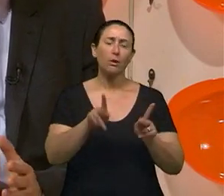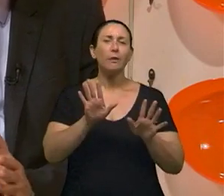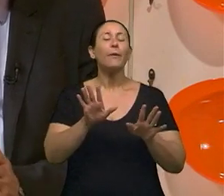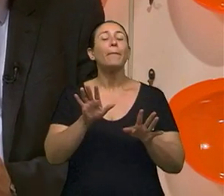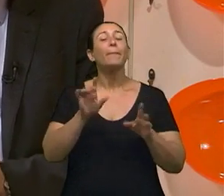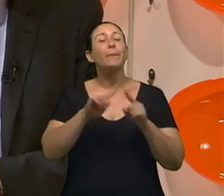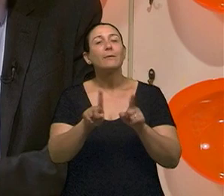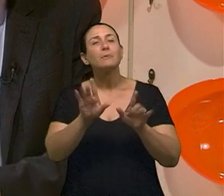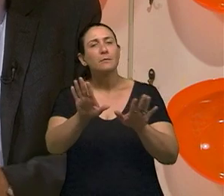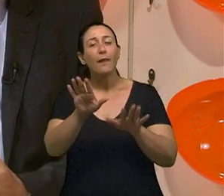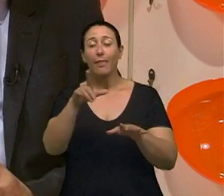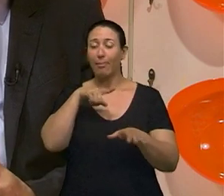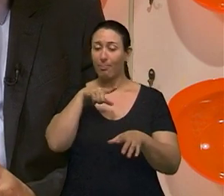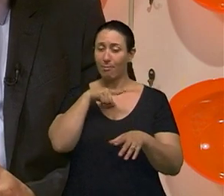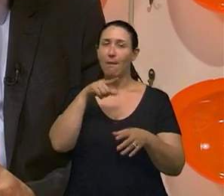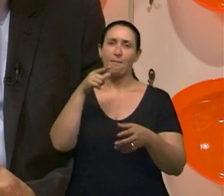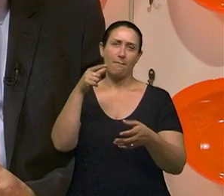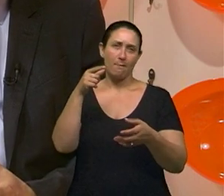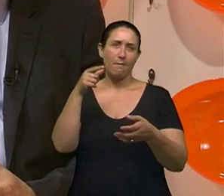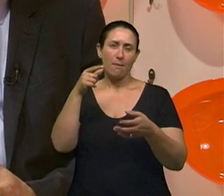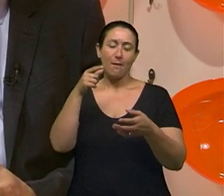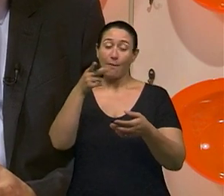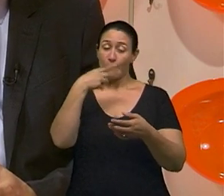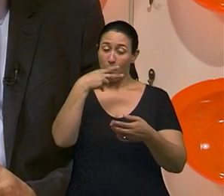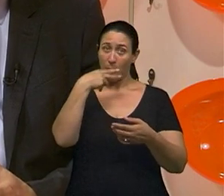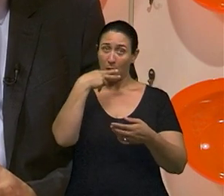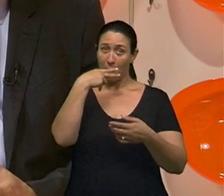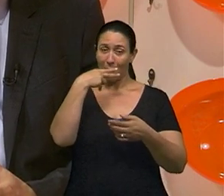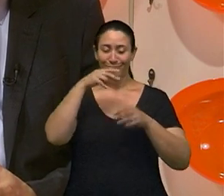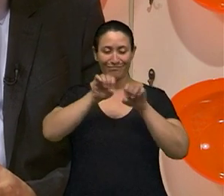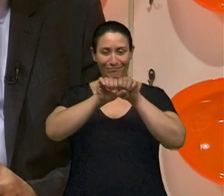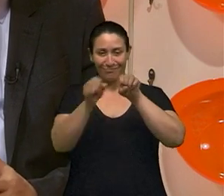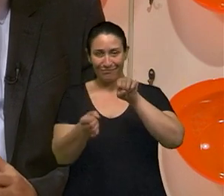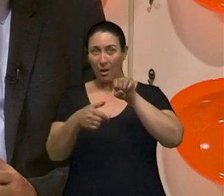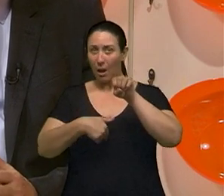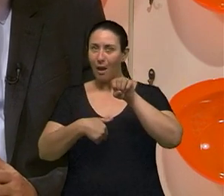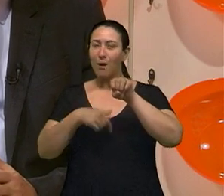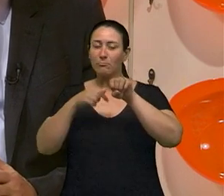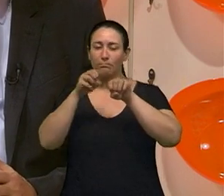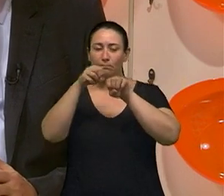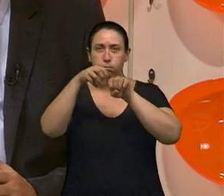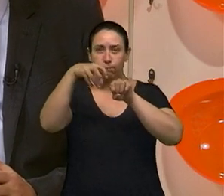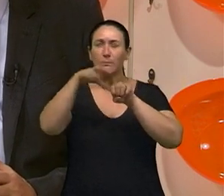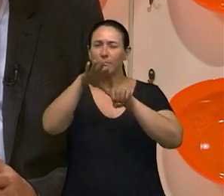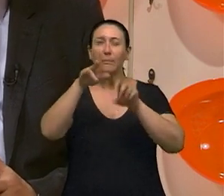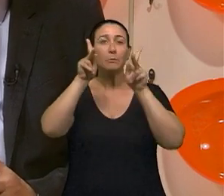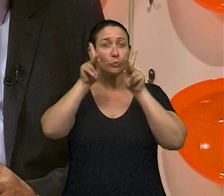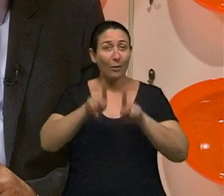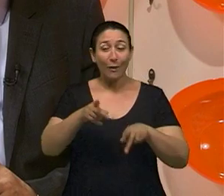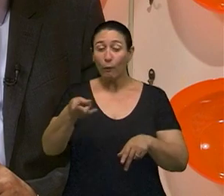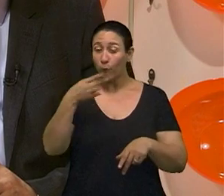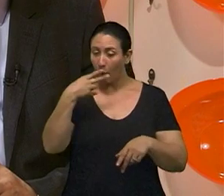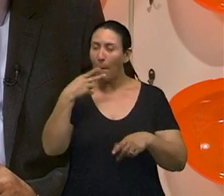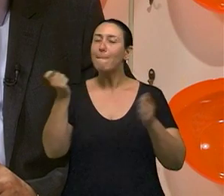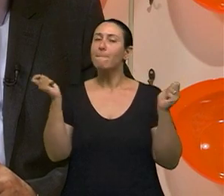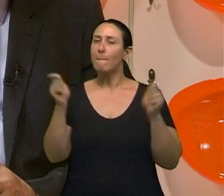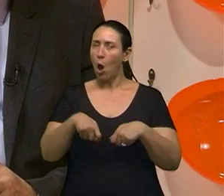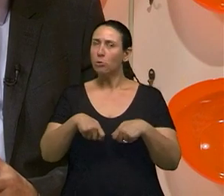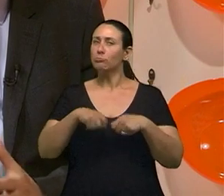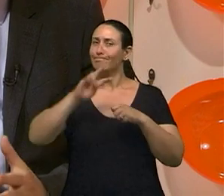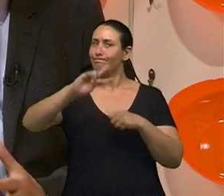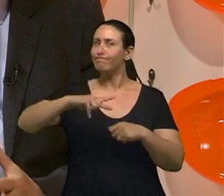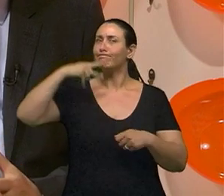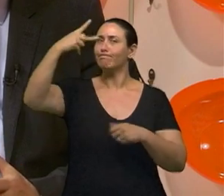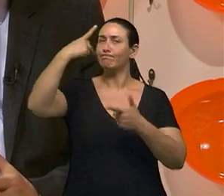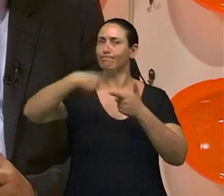fumo existe uma relação direta entre o cigarro e a formação do aneurisma e Quem fuma tem sete vezes mais chances de ter aneurisma de